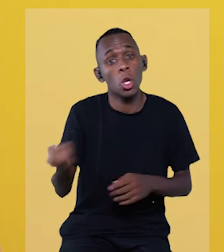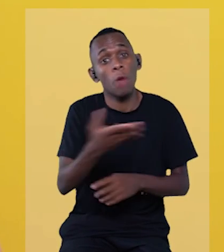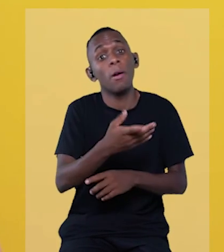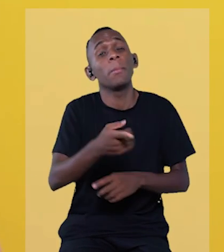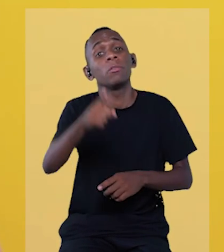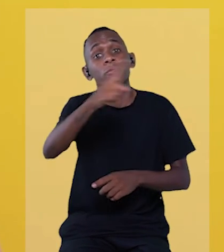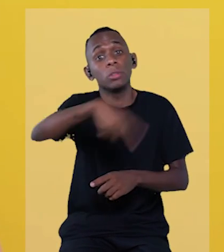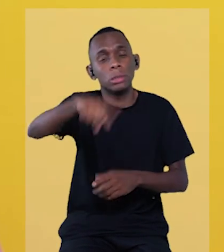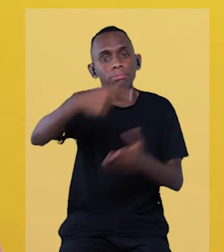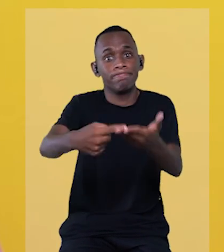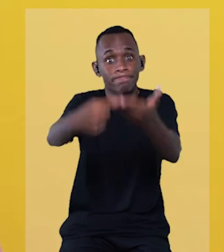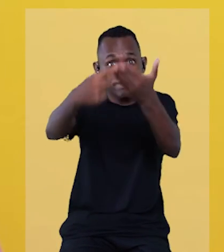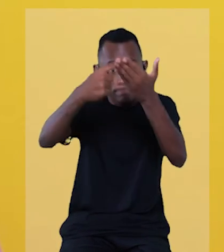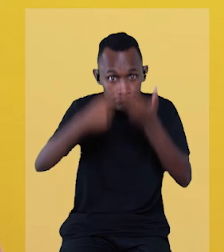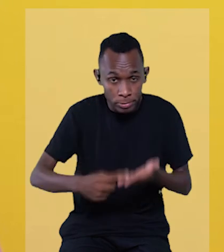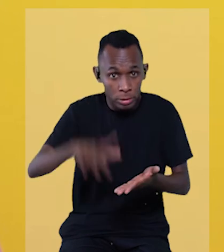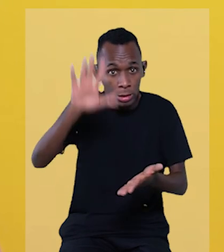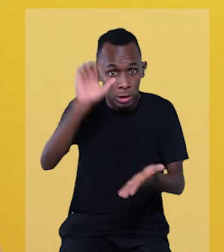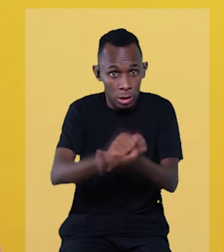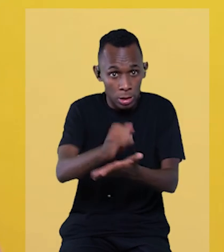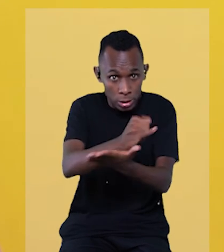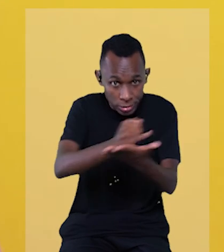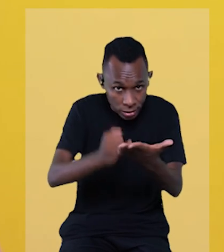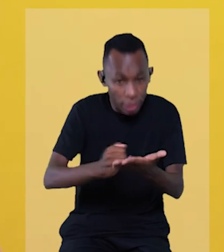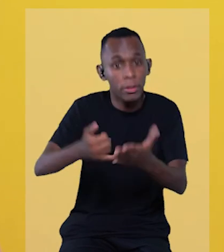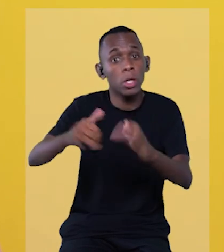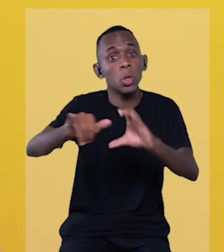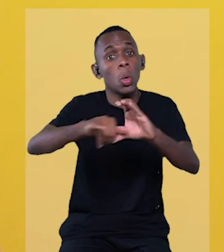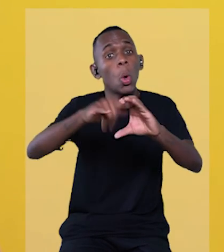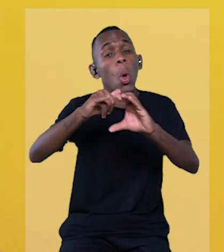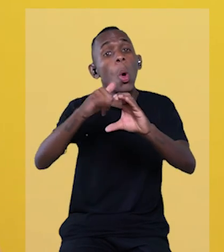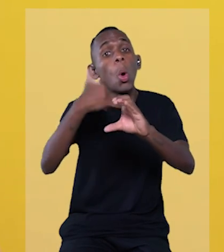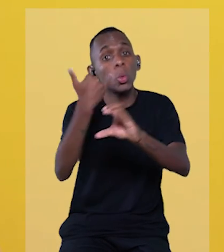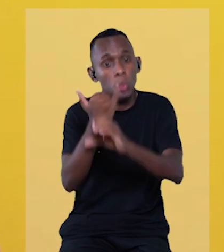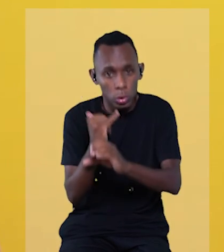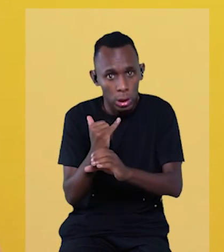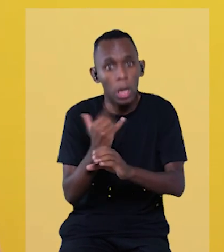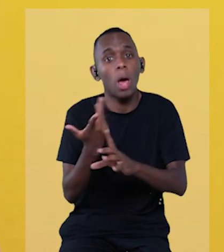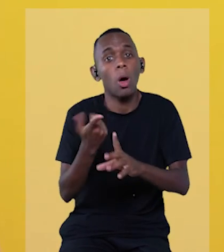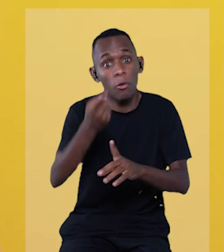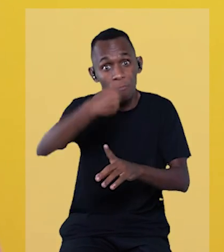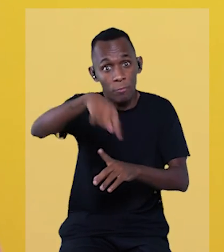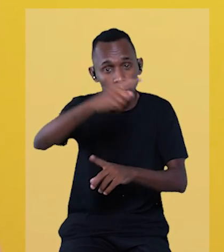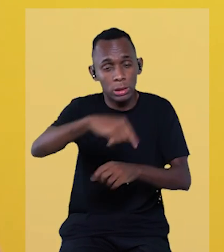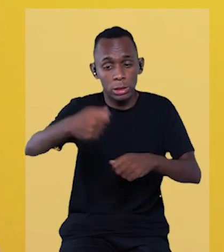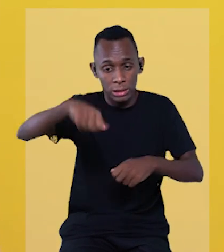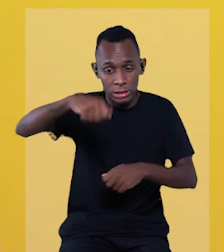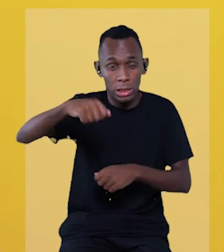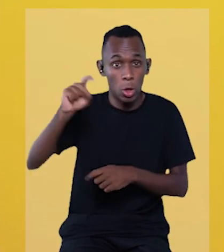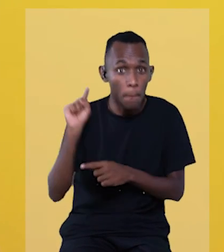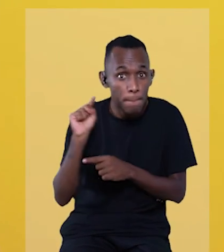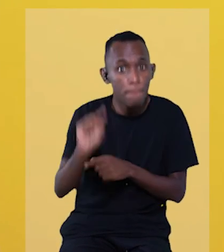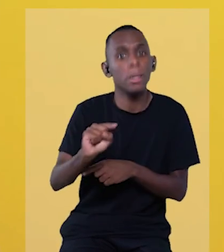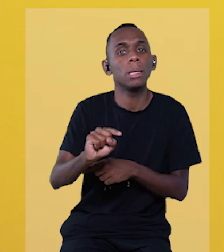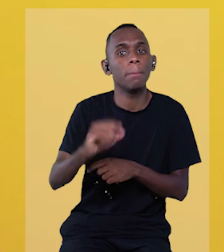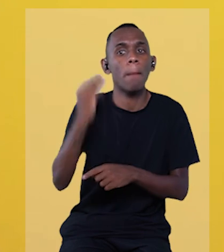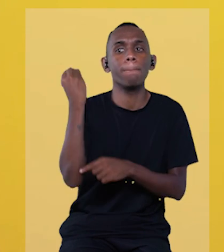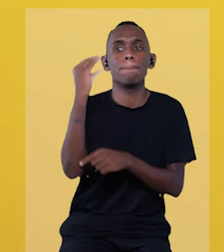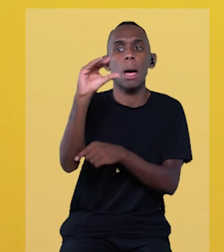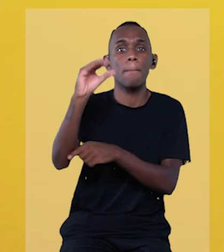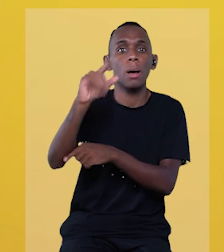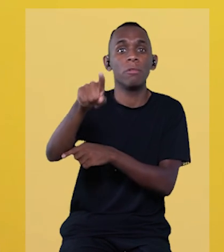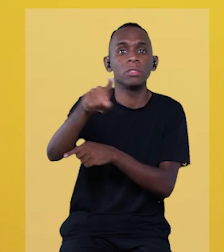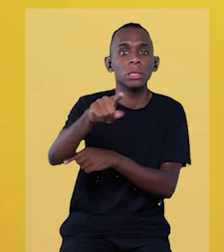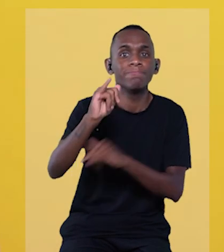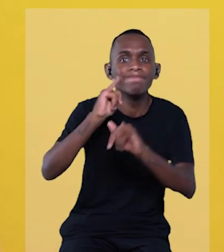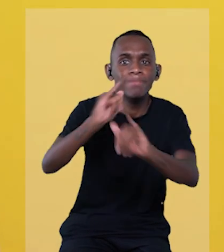Facebook. Novamente eu te convido para se inscrever no nosso canal, porque Aí você vai ativar o sininho, né, para